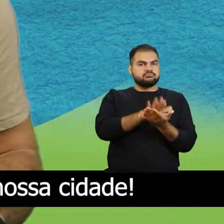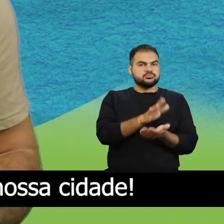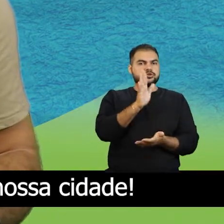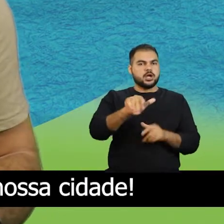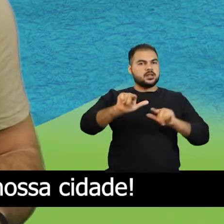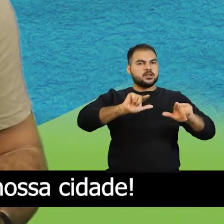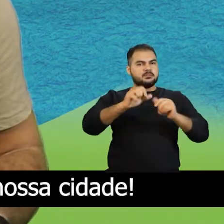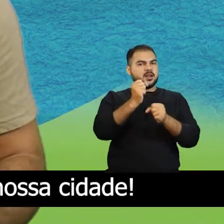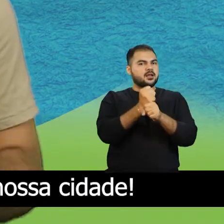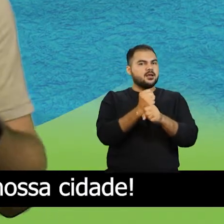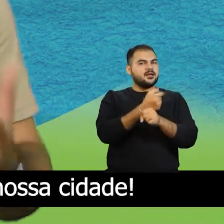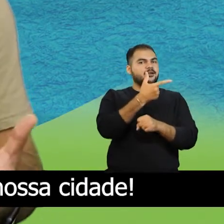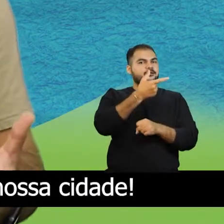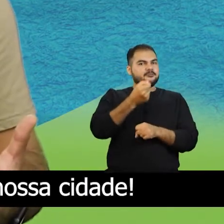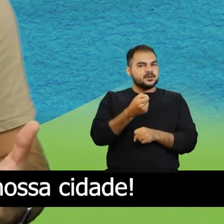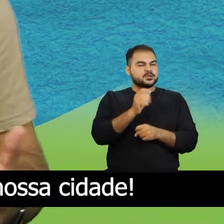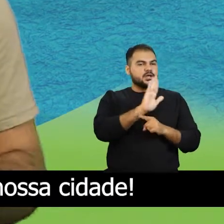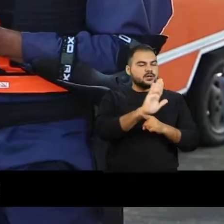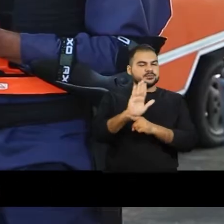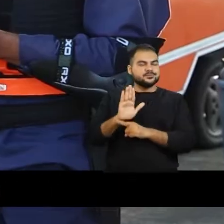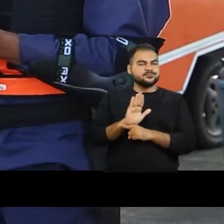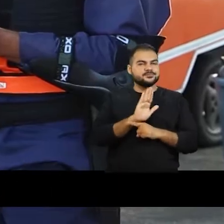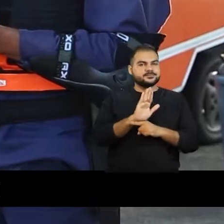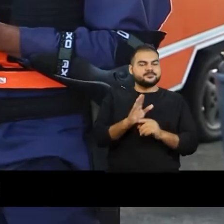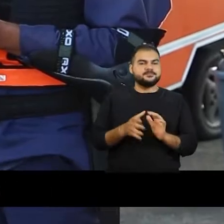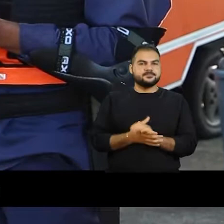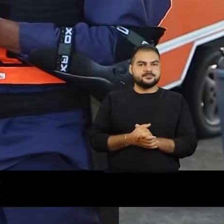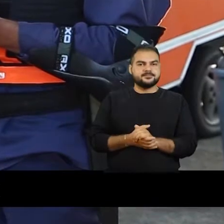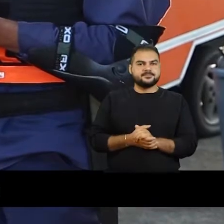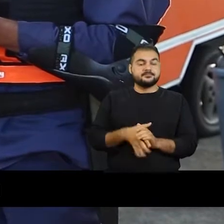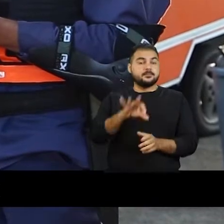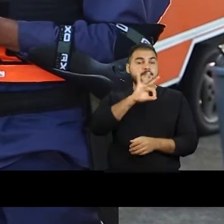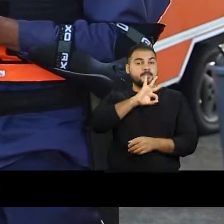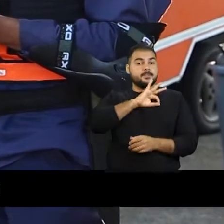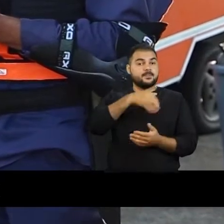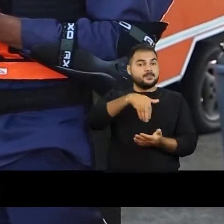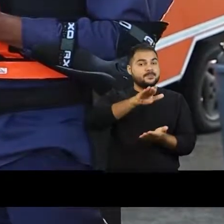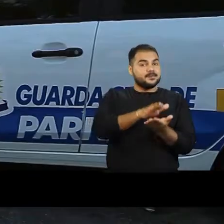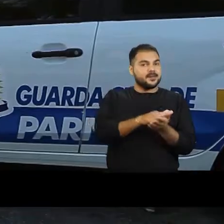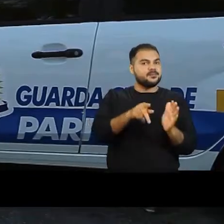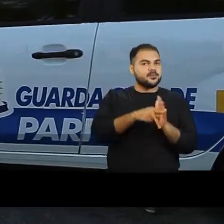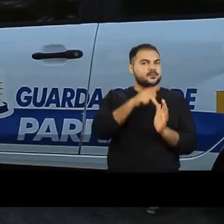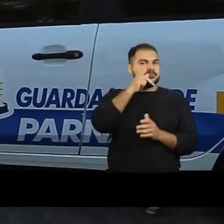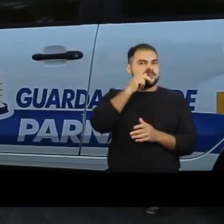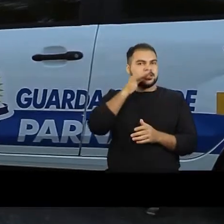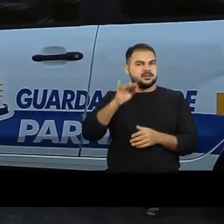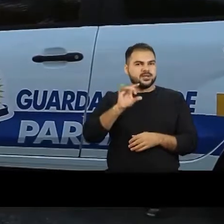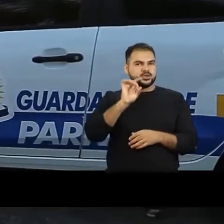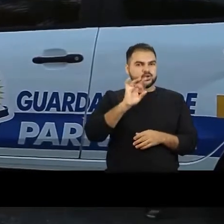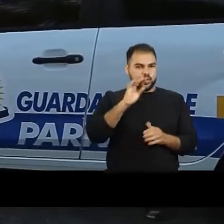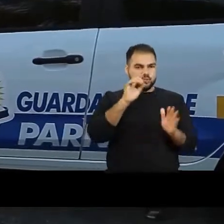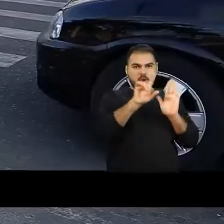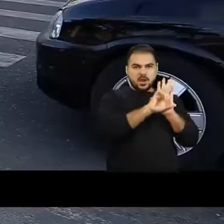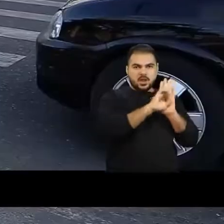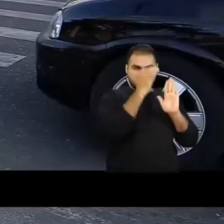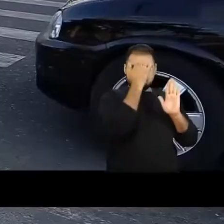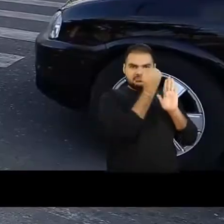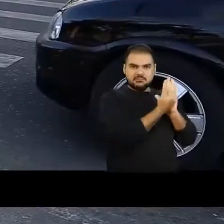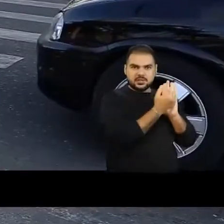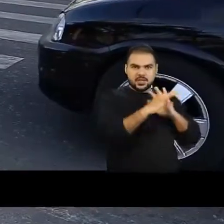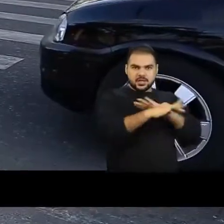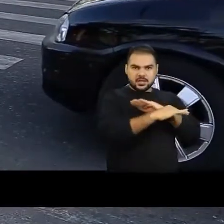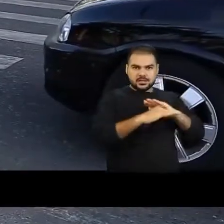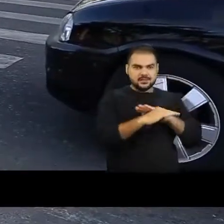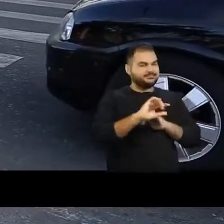anos presta relevantes serviços à nossa cidade. O papel da Guarda Municipal de Parnaíba vai além do simples cumprimento do Código